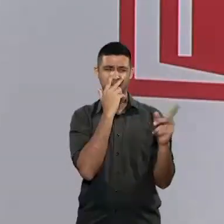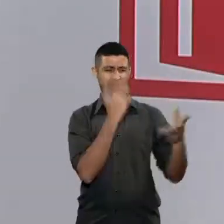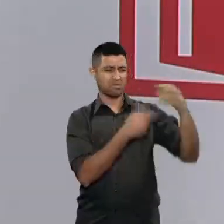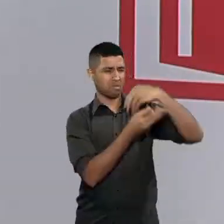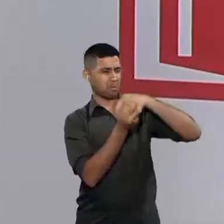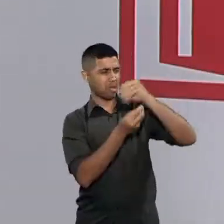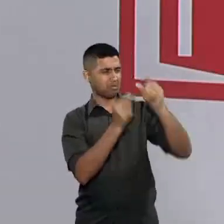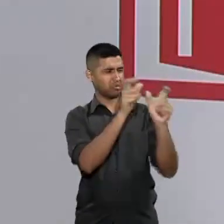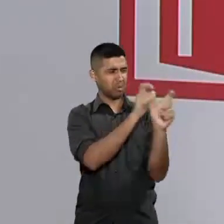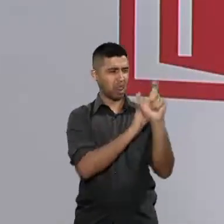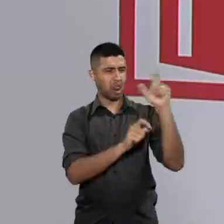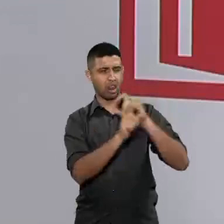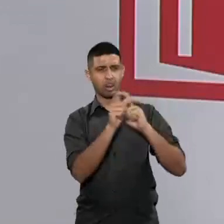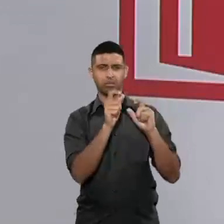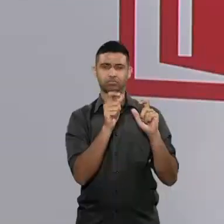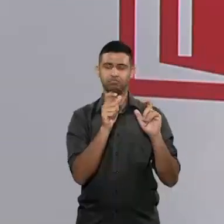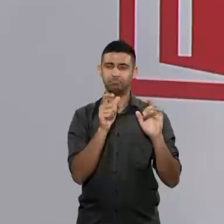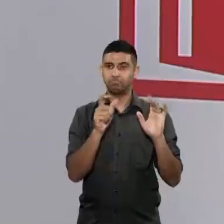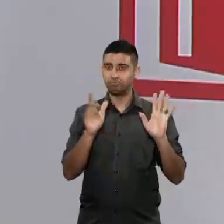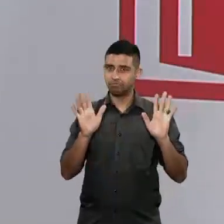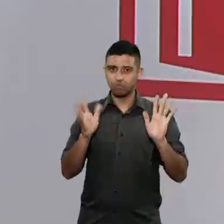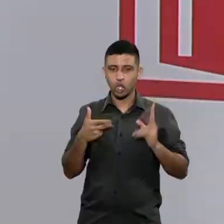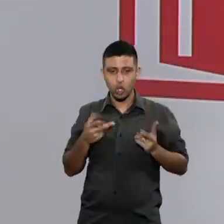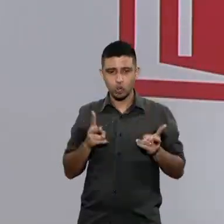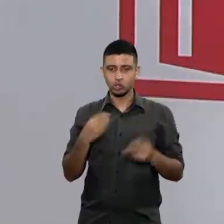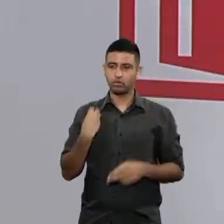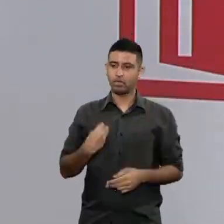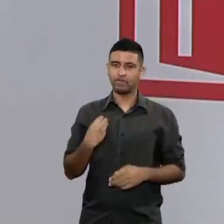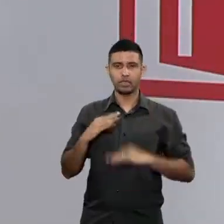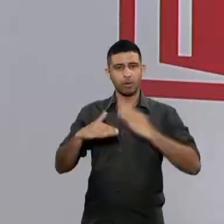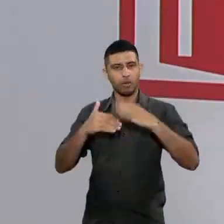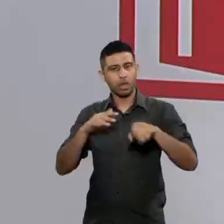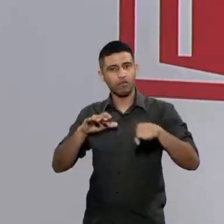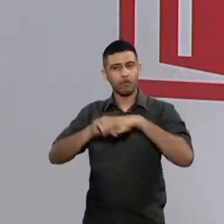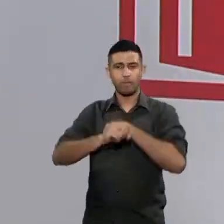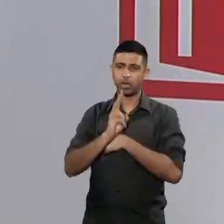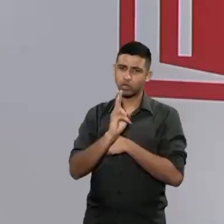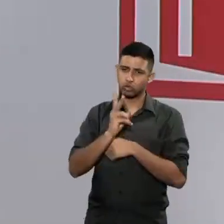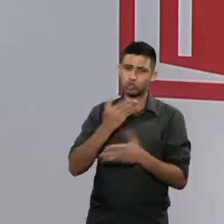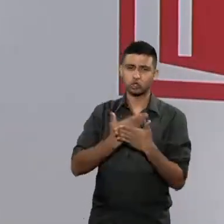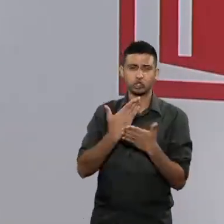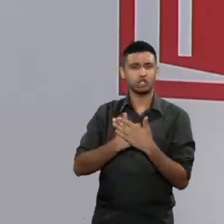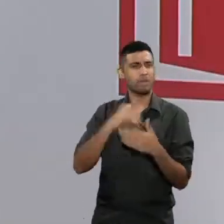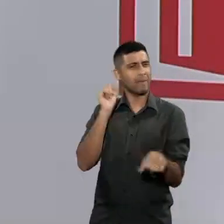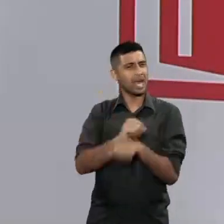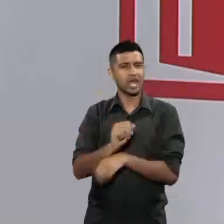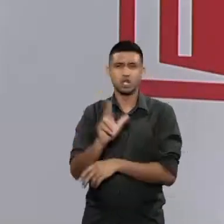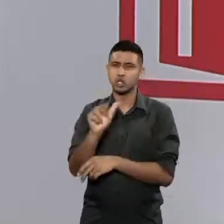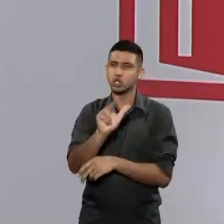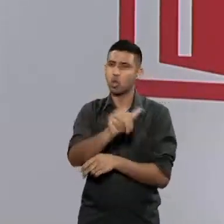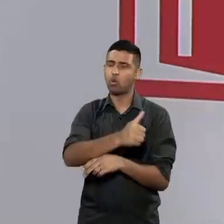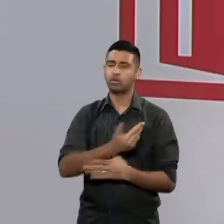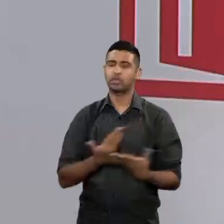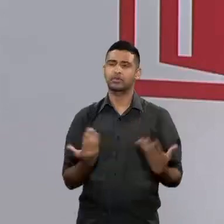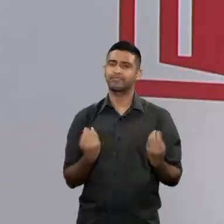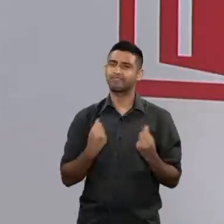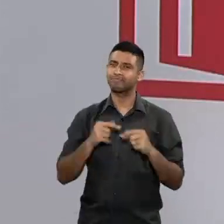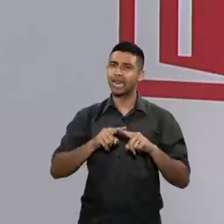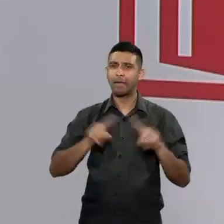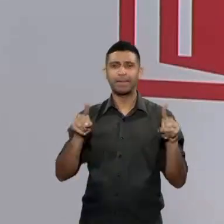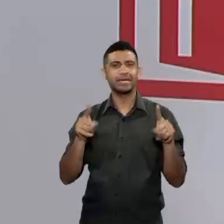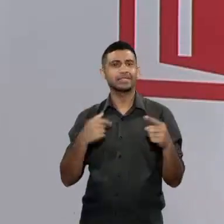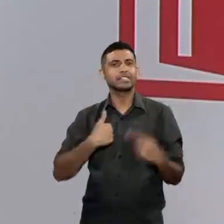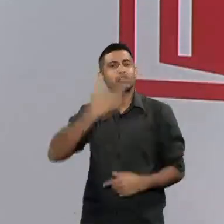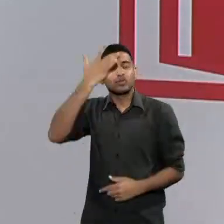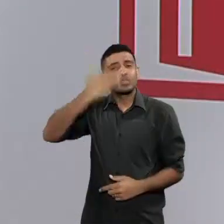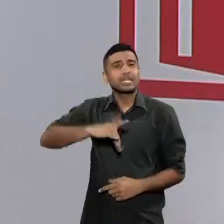do papel. E eu fui levando a minha vida, me formei, continuei estudando, nunca parei de estudar. Uhum.